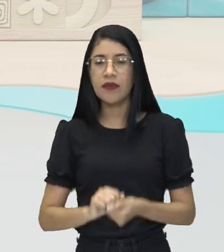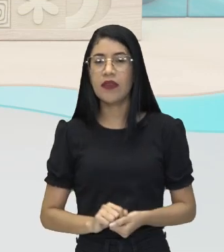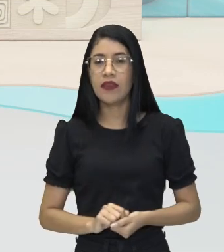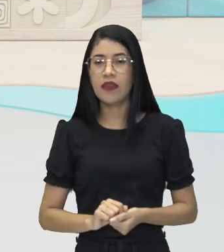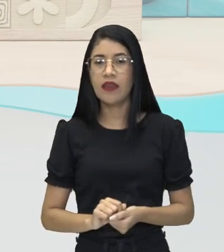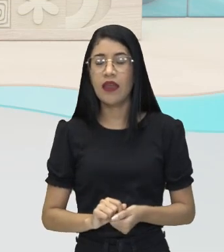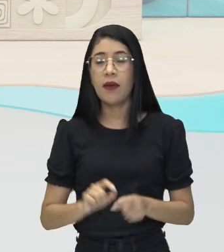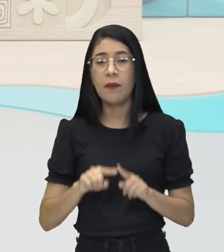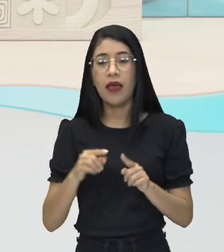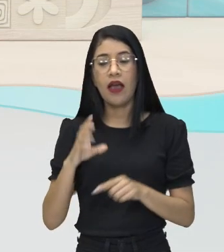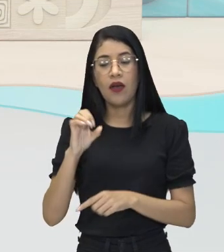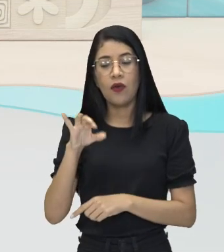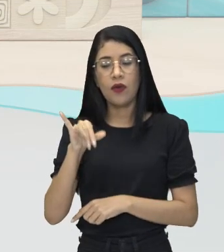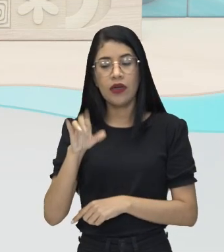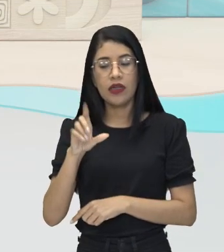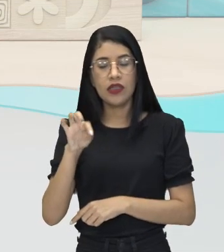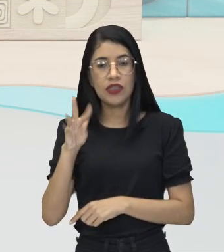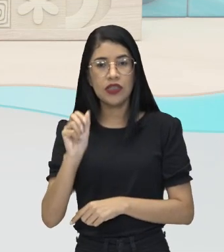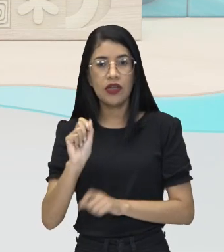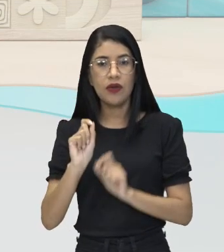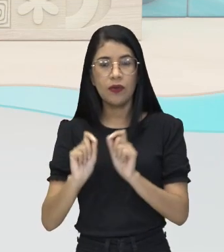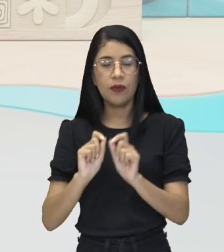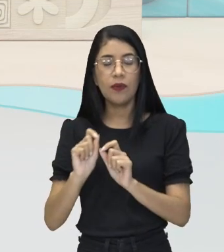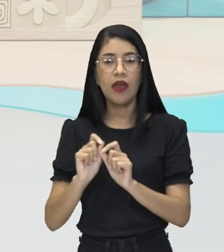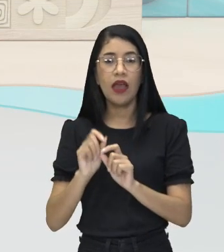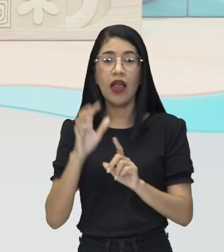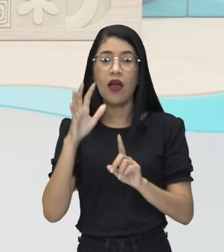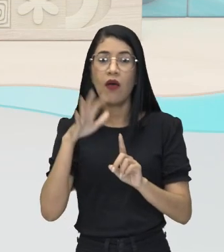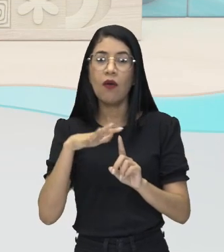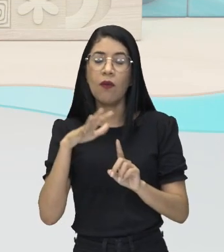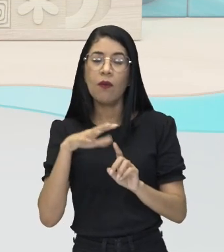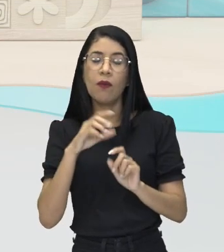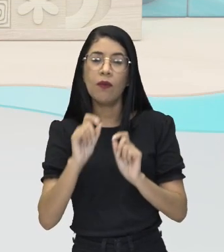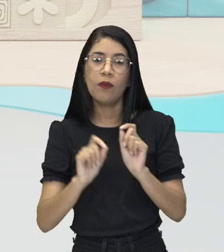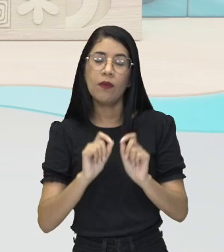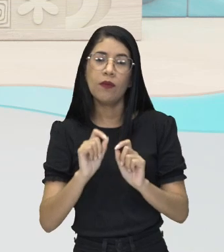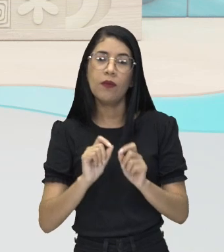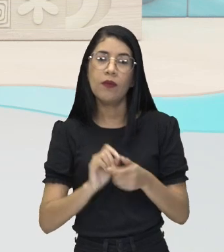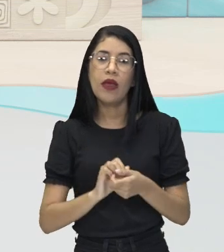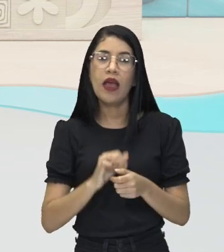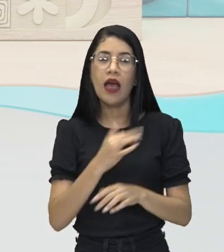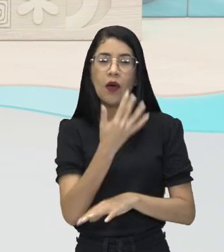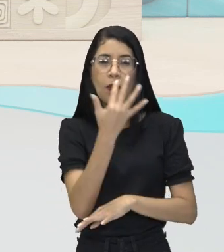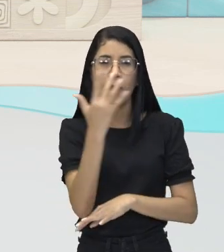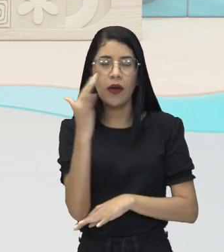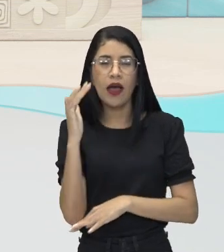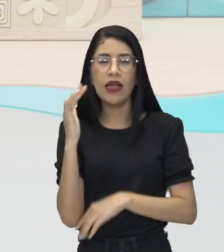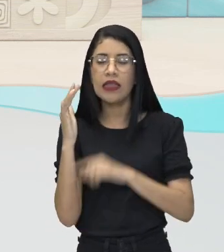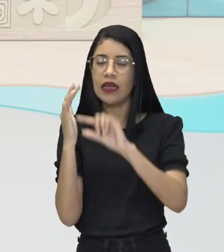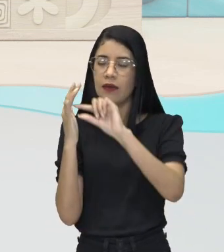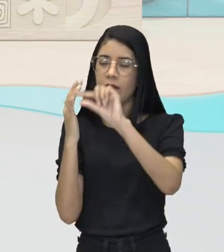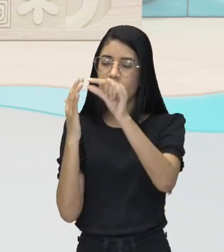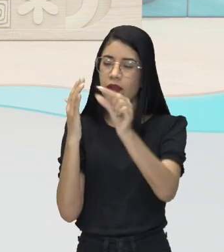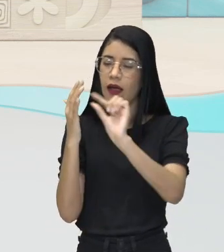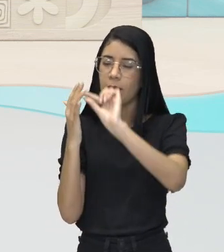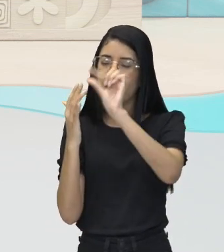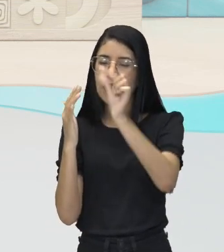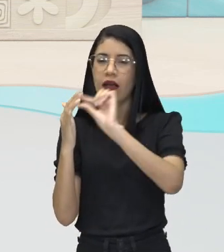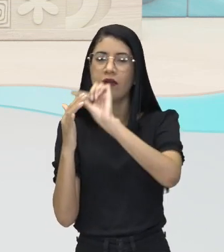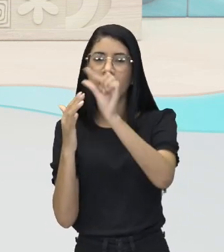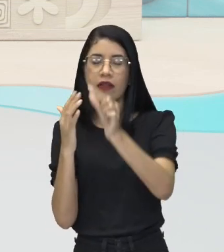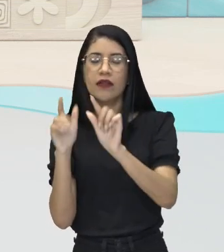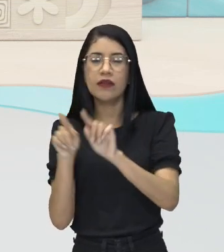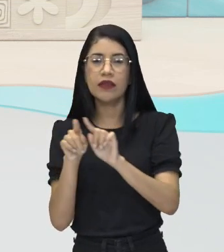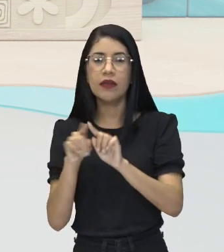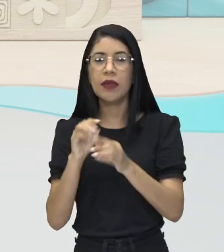vocês, a Coríntia, que faz essa homenagem à questão da vegetação, que tem folha de acanto, já tem toda uma mistura